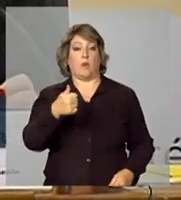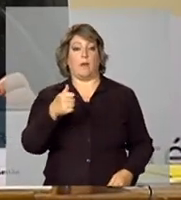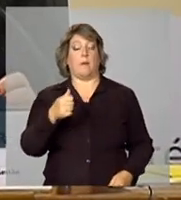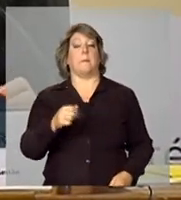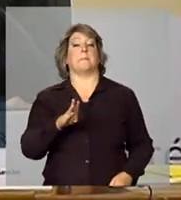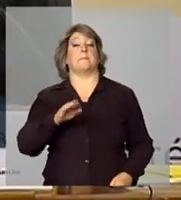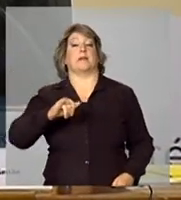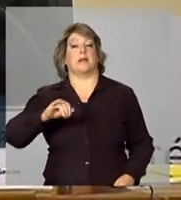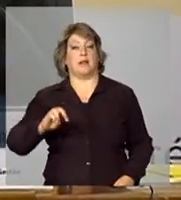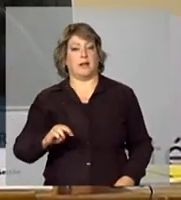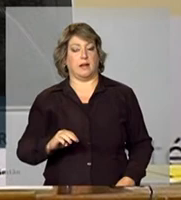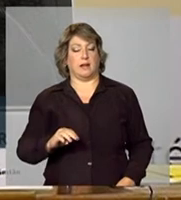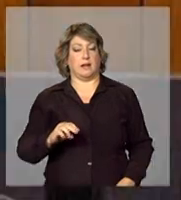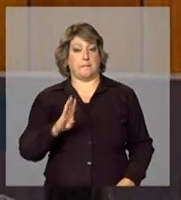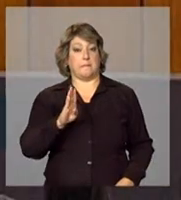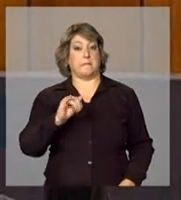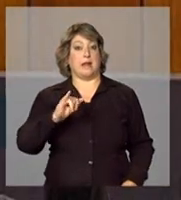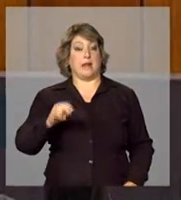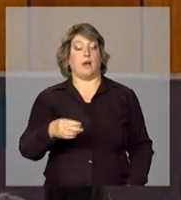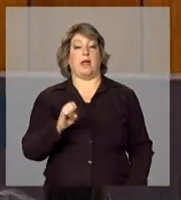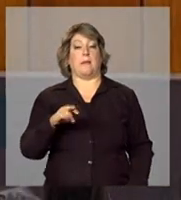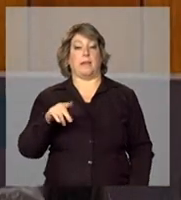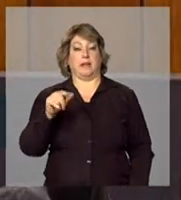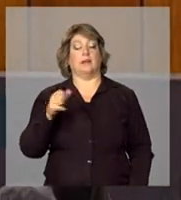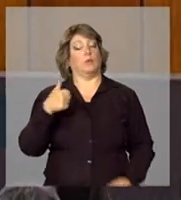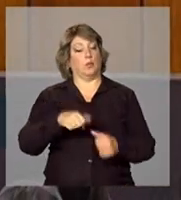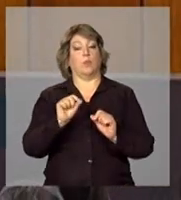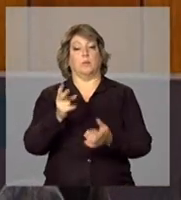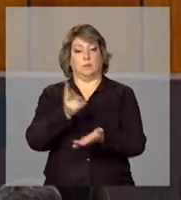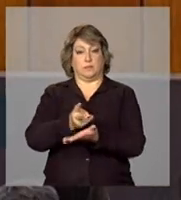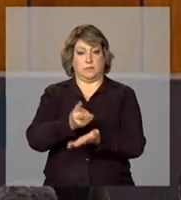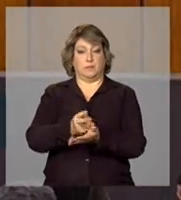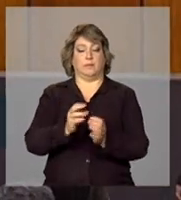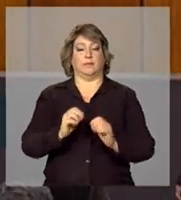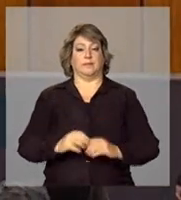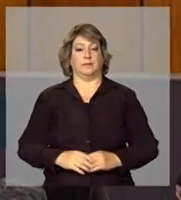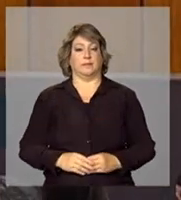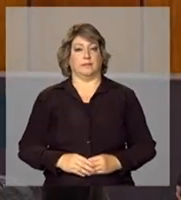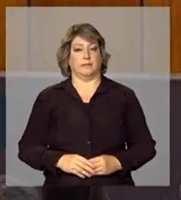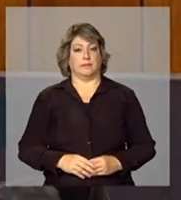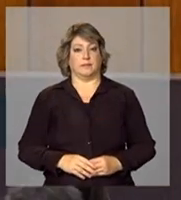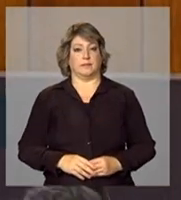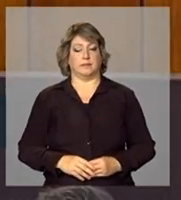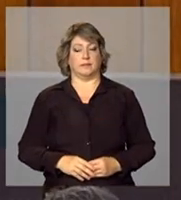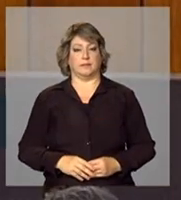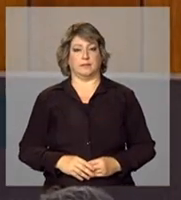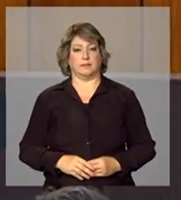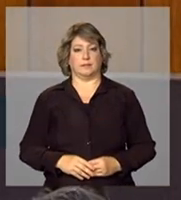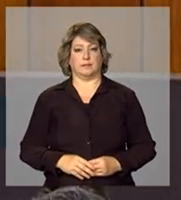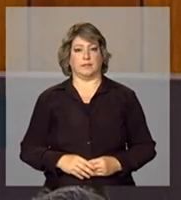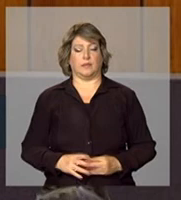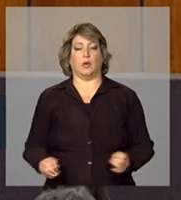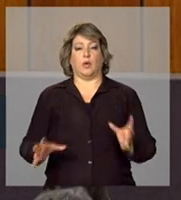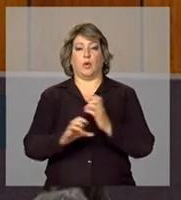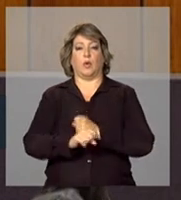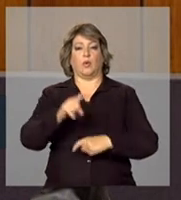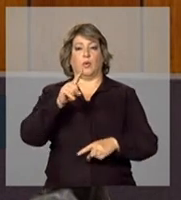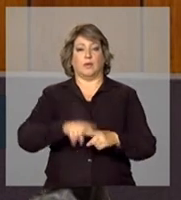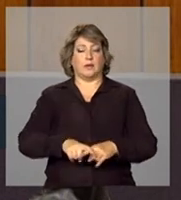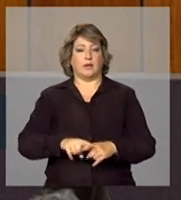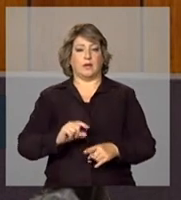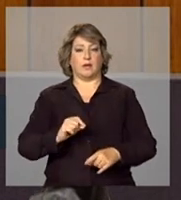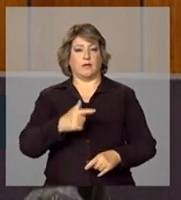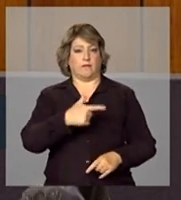de emendas que permanece tá de um total de vinte